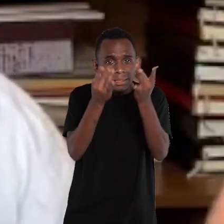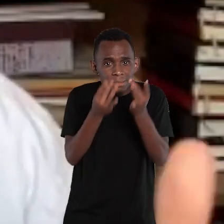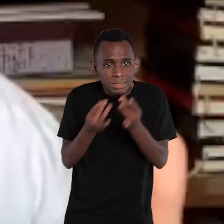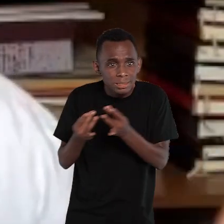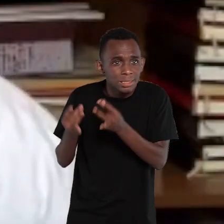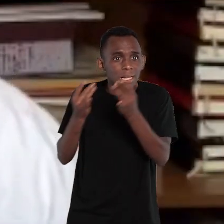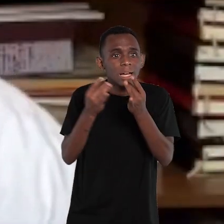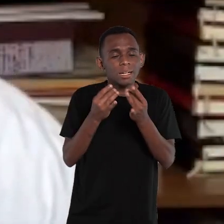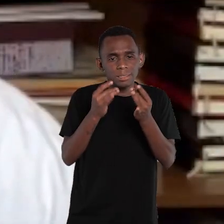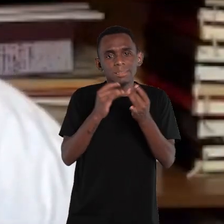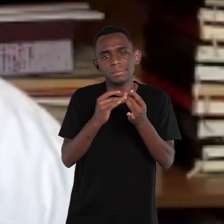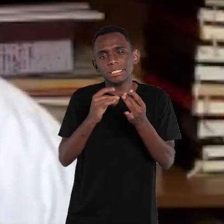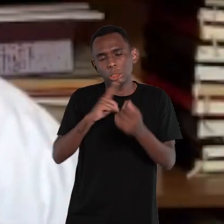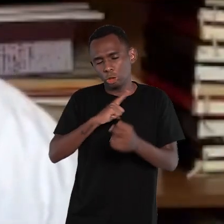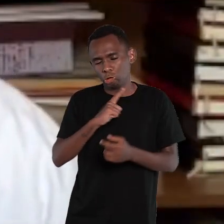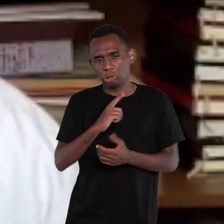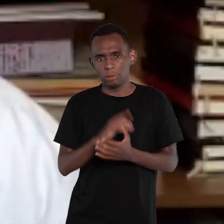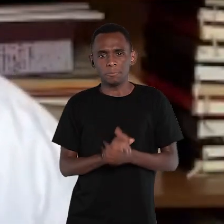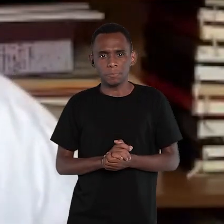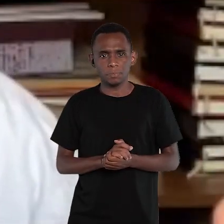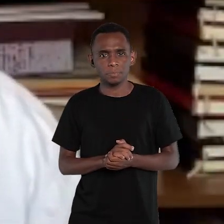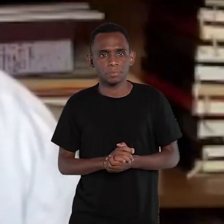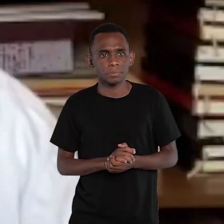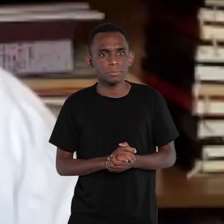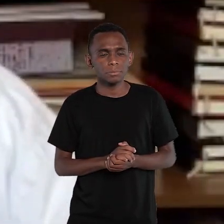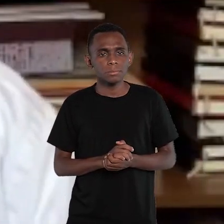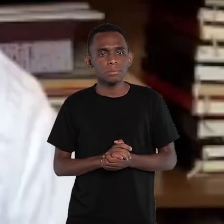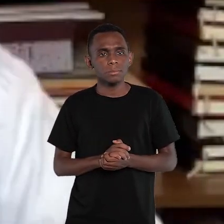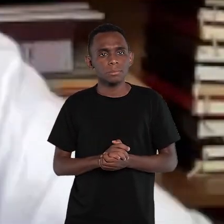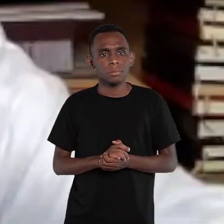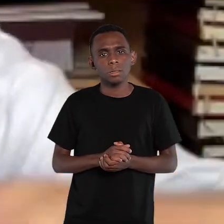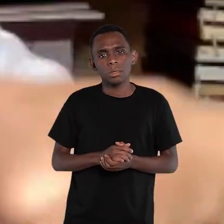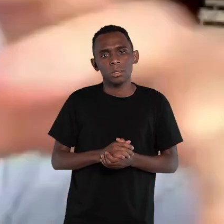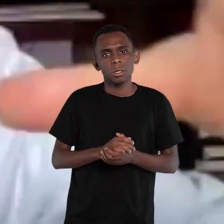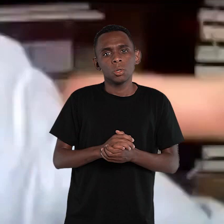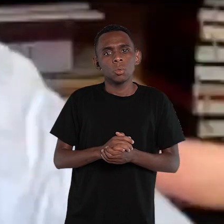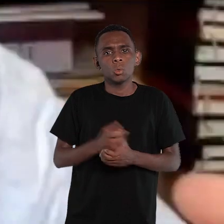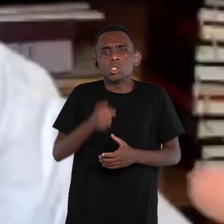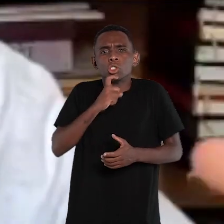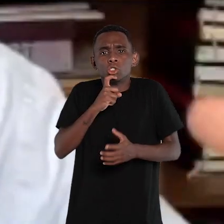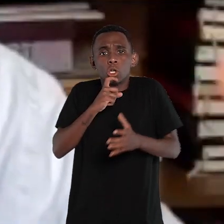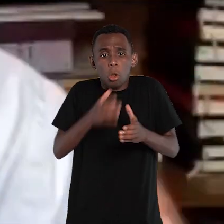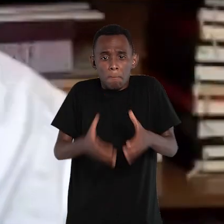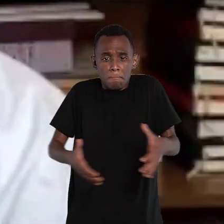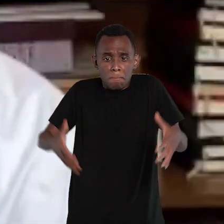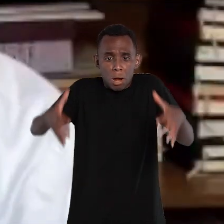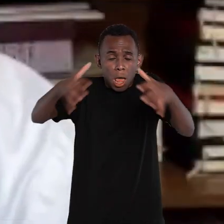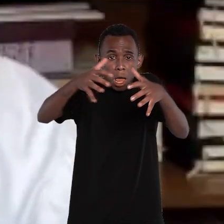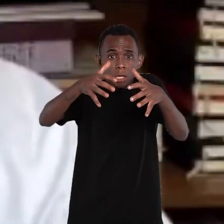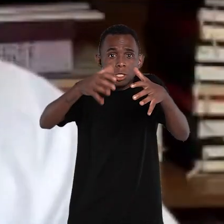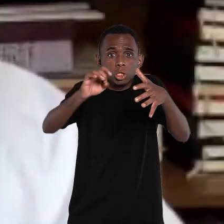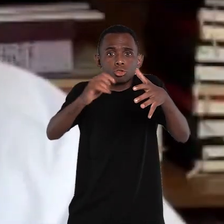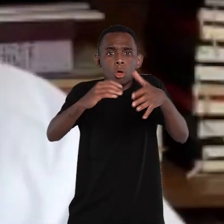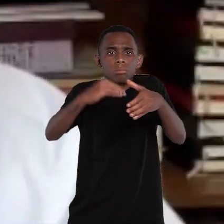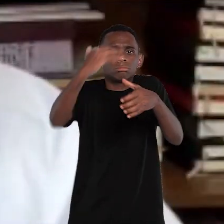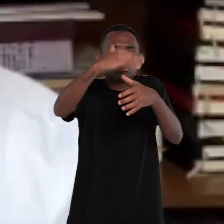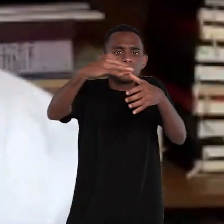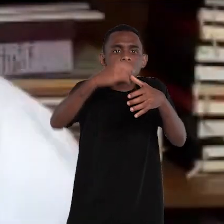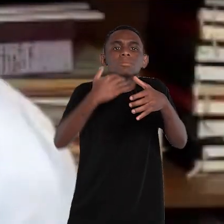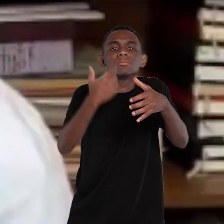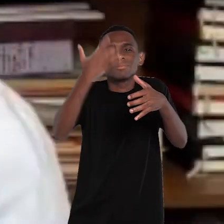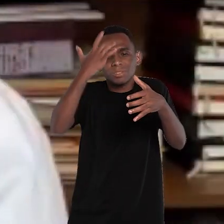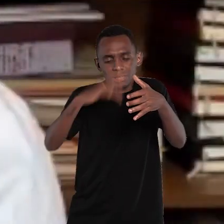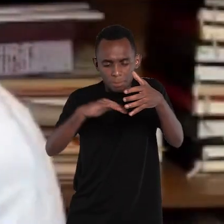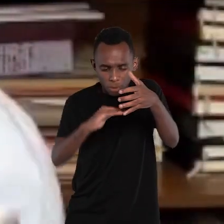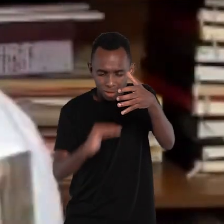dessa coisa do iceberg do Hemingway, de que o iceberg é apenas a ponta, você não sabe o que está por baixo.